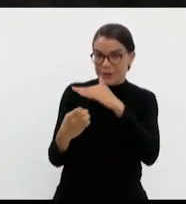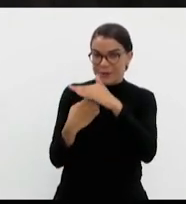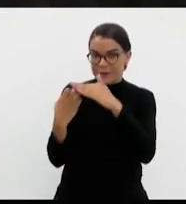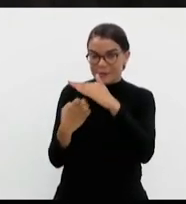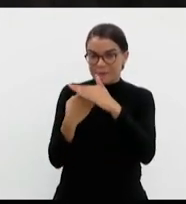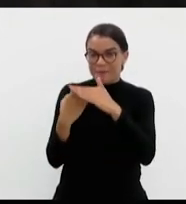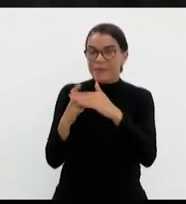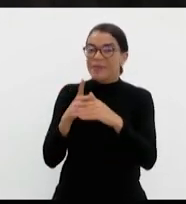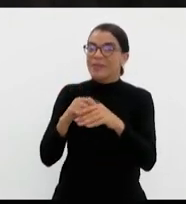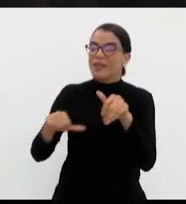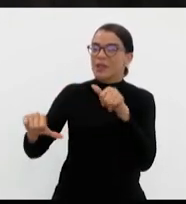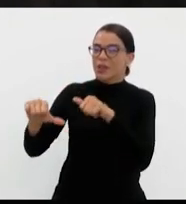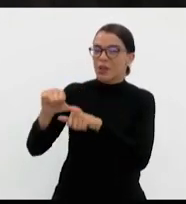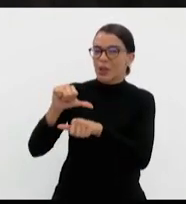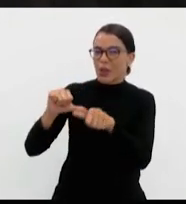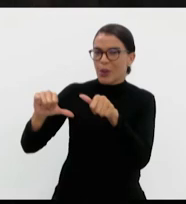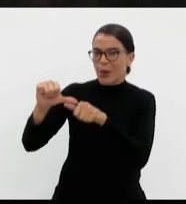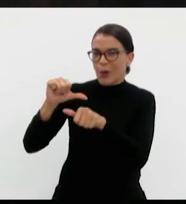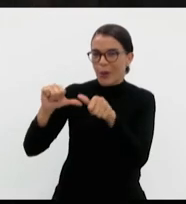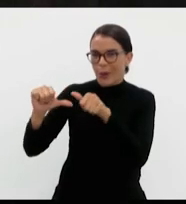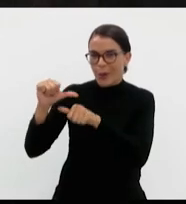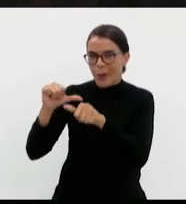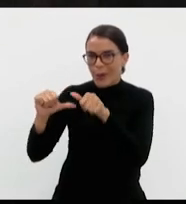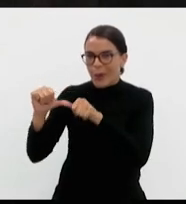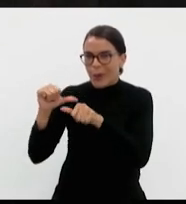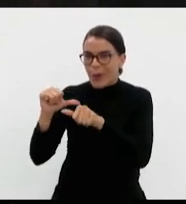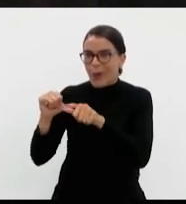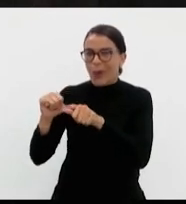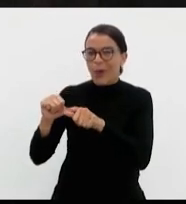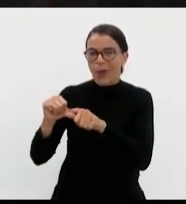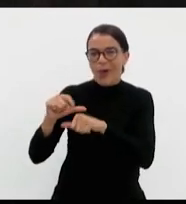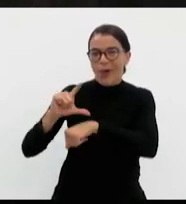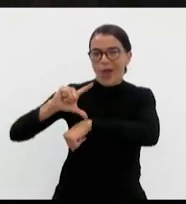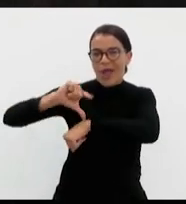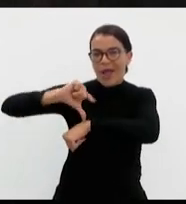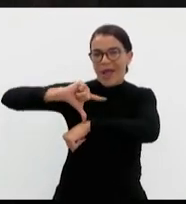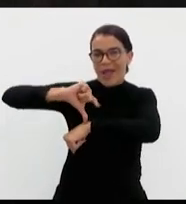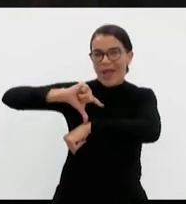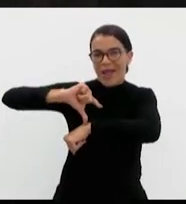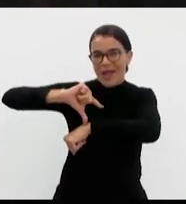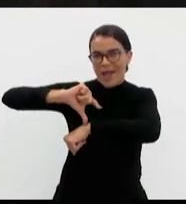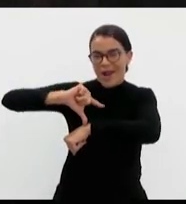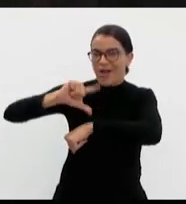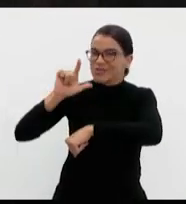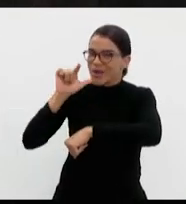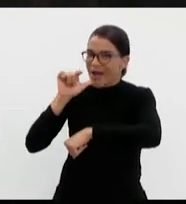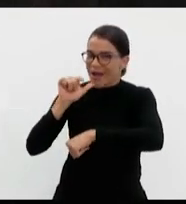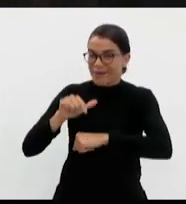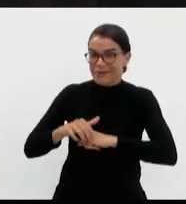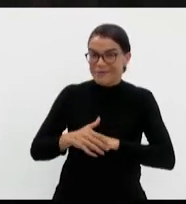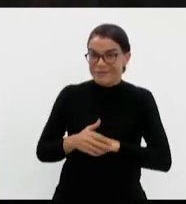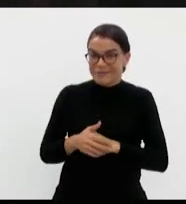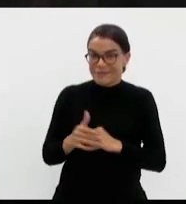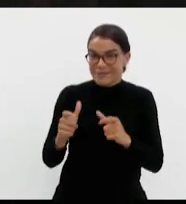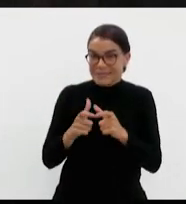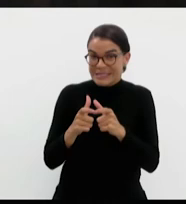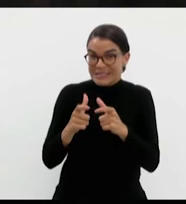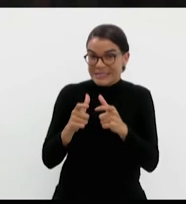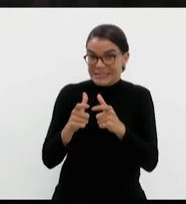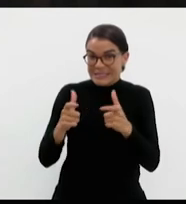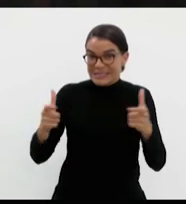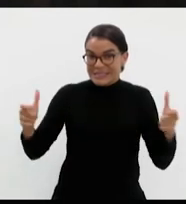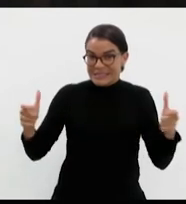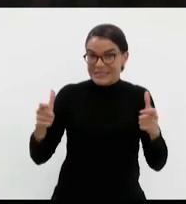uma troca imensa de hidrômetros. A maioria das contas...